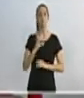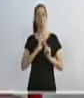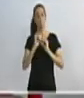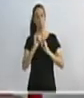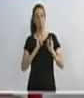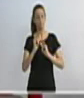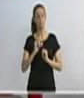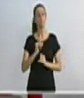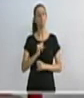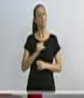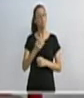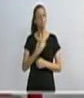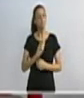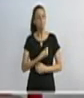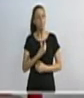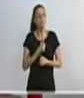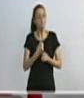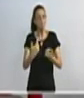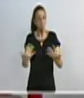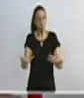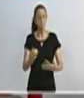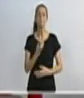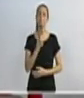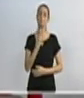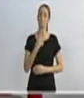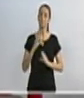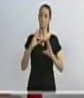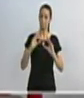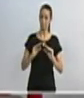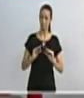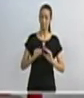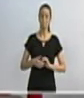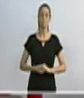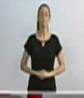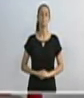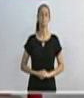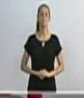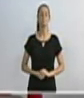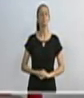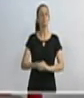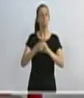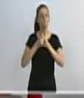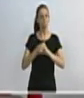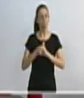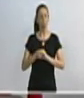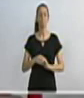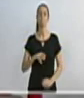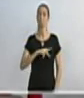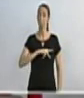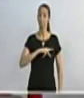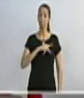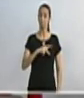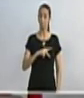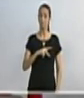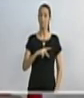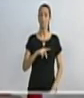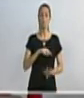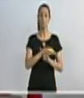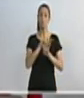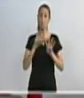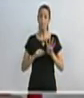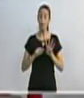plenário, boa noite. Quero dar parabéns, presidente. Parabéns às 4